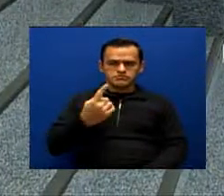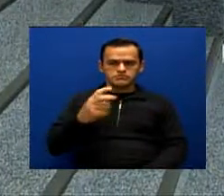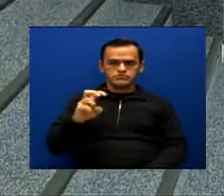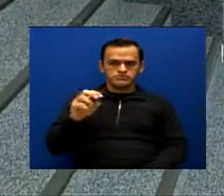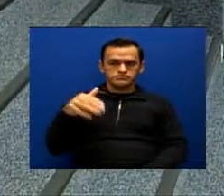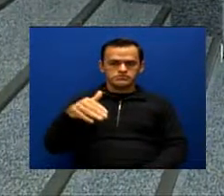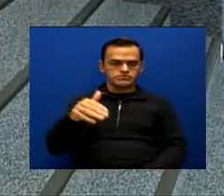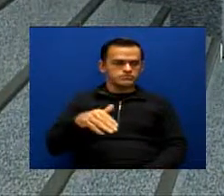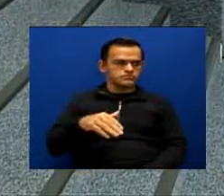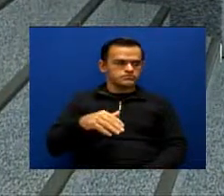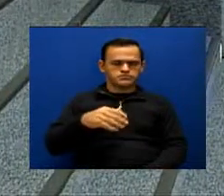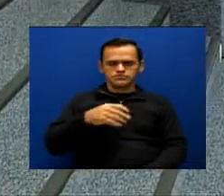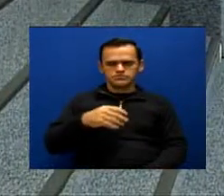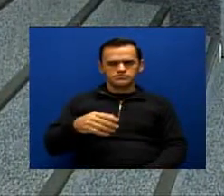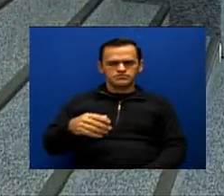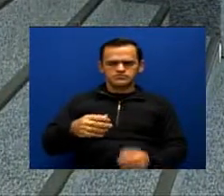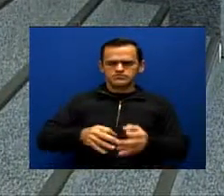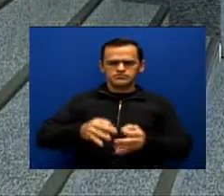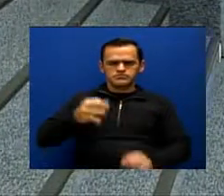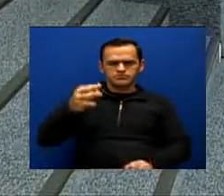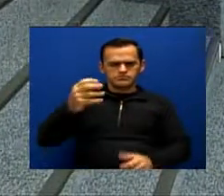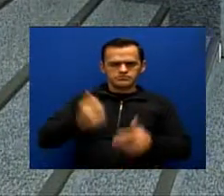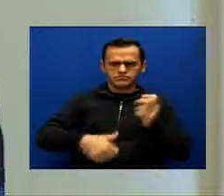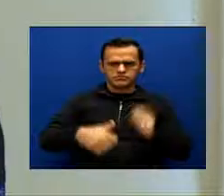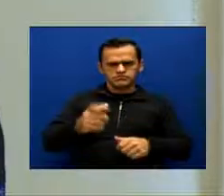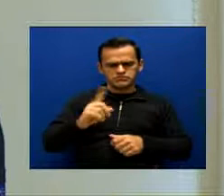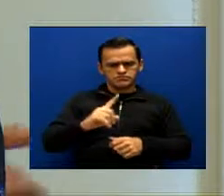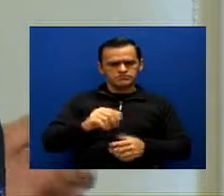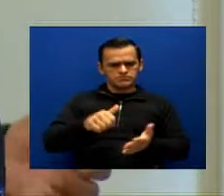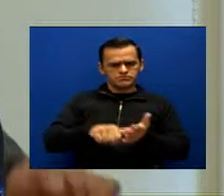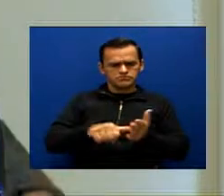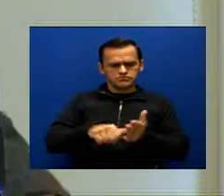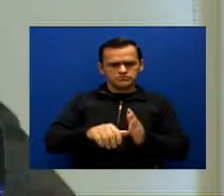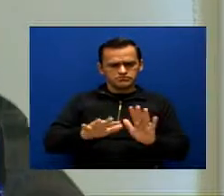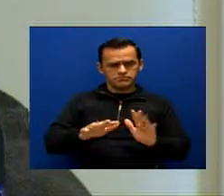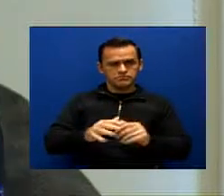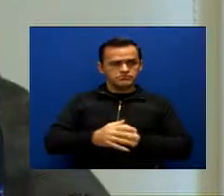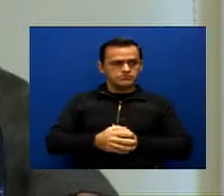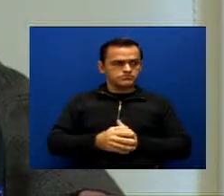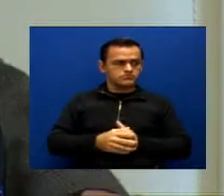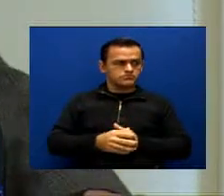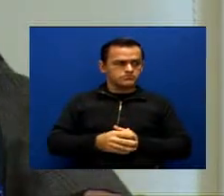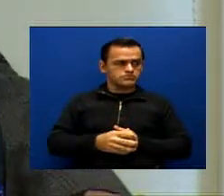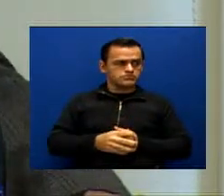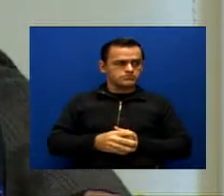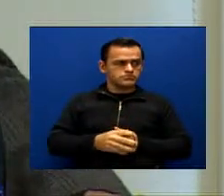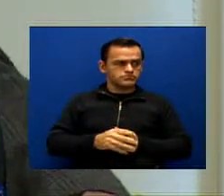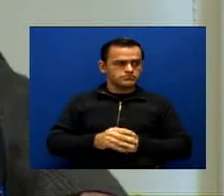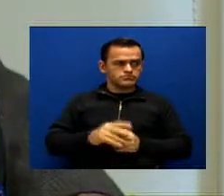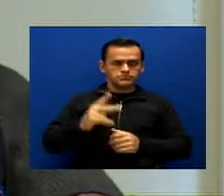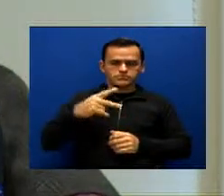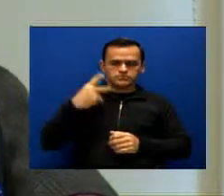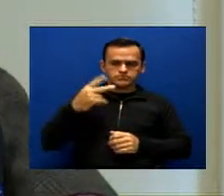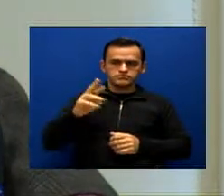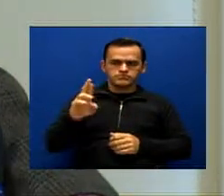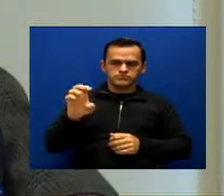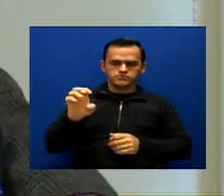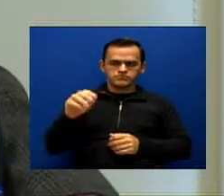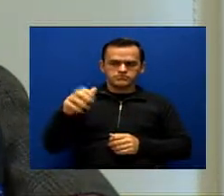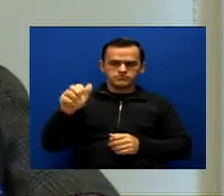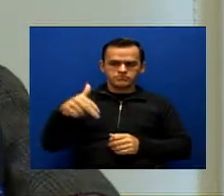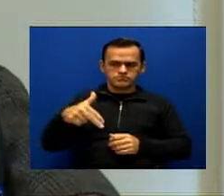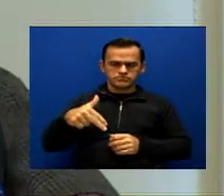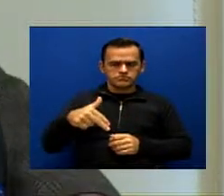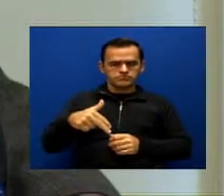15 minutos. Mas não vou falar tudo isso. Não, vamos votar. Qual é o problema? Ah, vereador Renan, já que o senhor